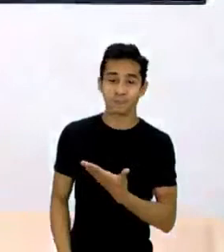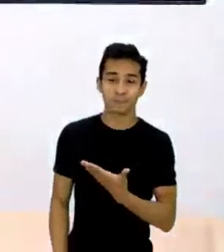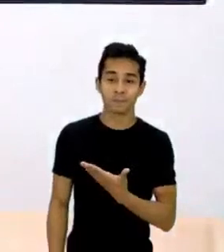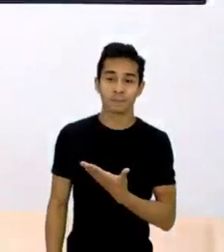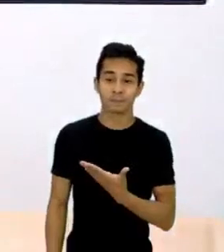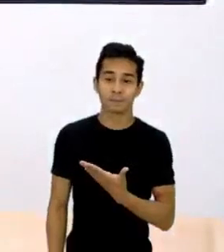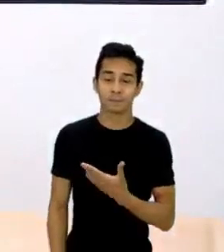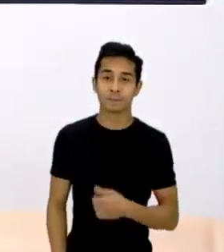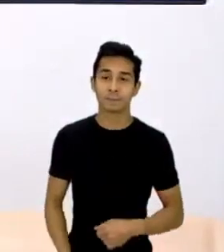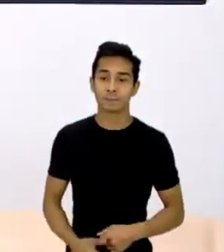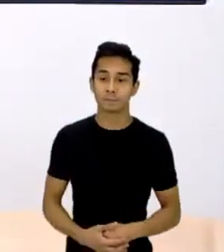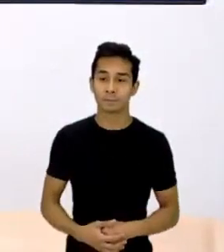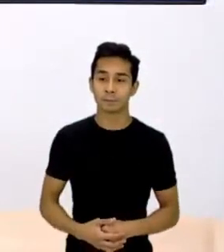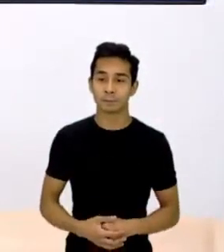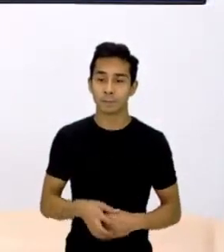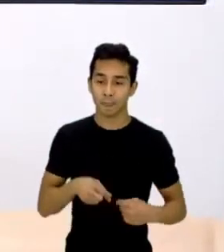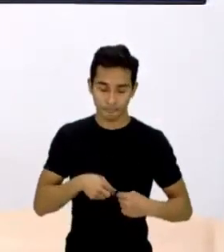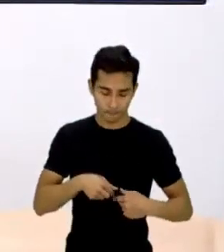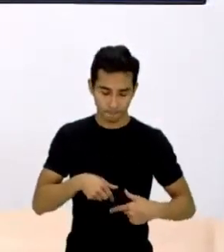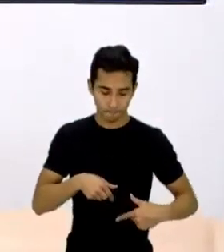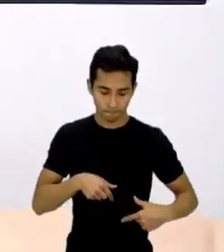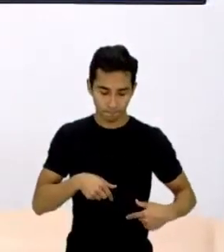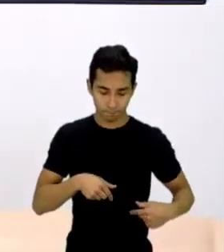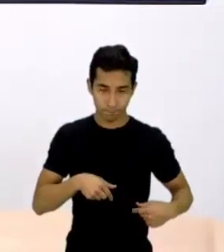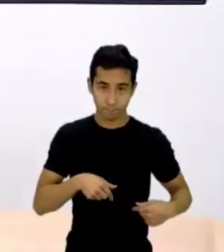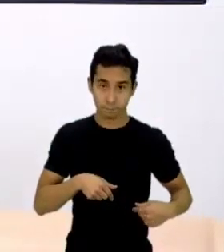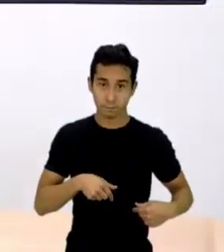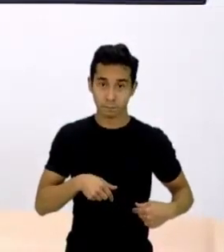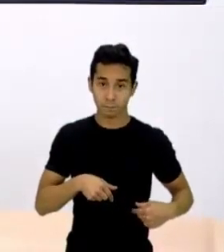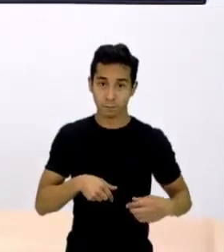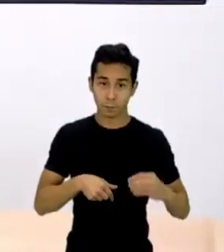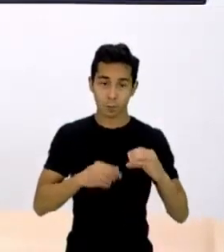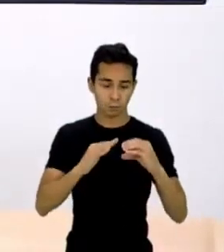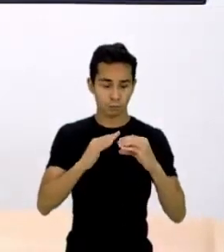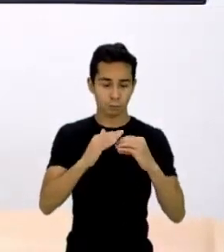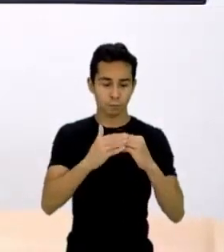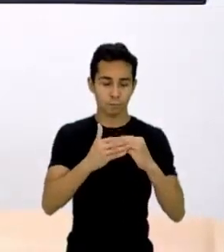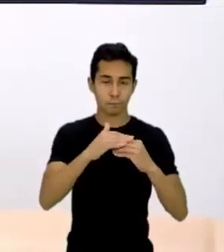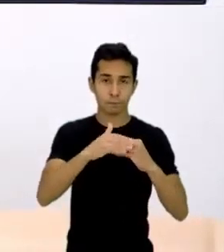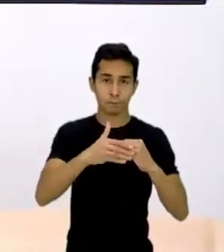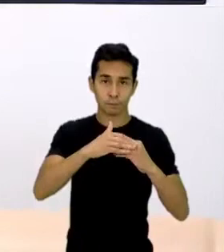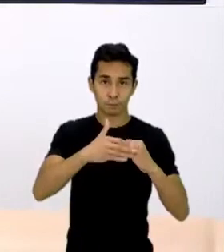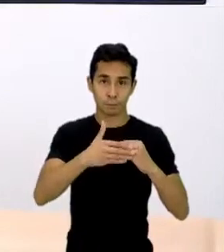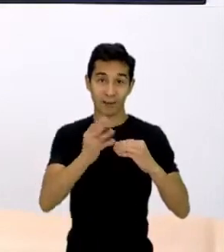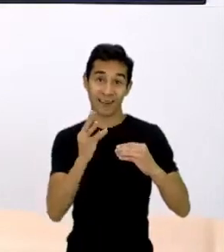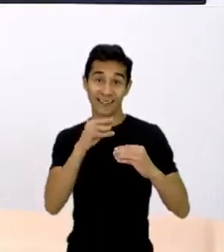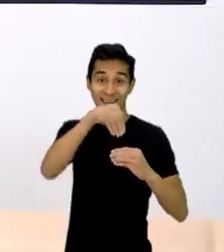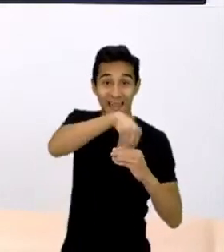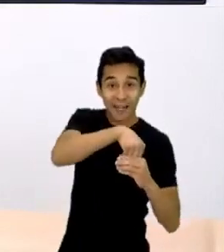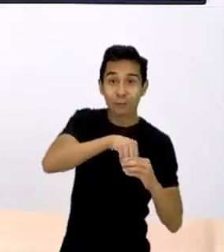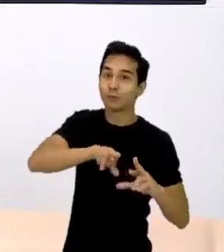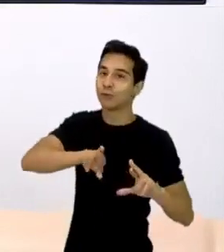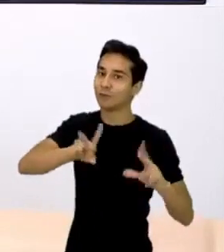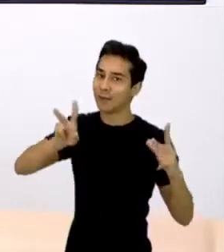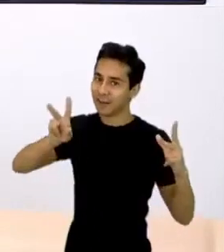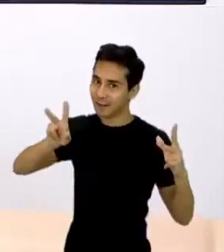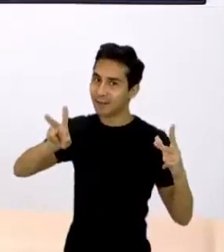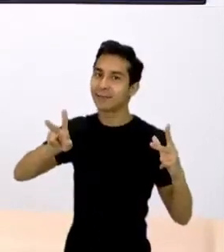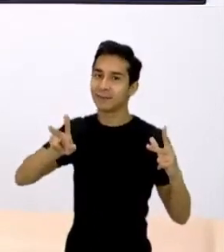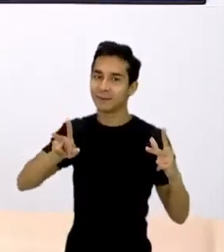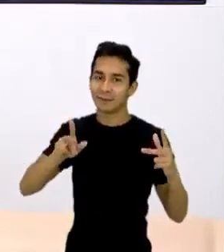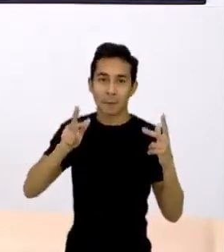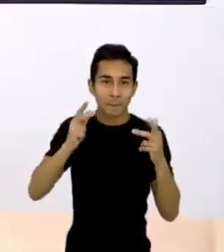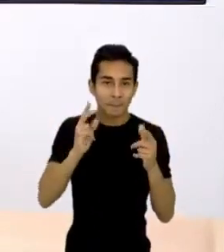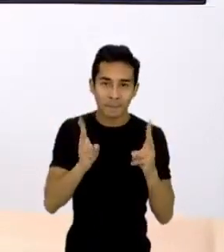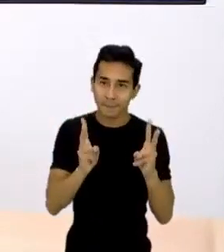exemplo, do nosso estômago é diferenciada da parte interna. Então, o que eu tenho da parte interna é diferente da parte